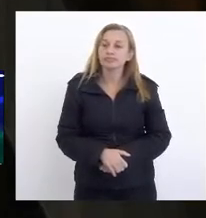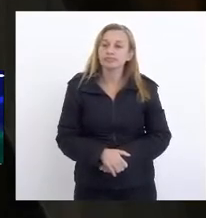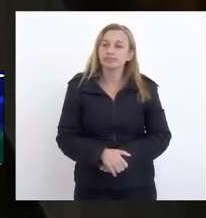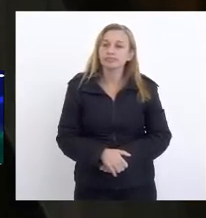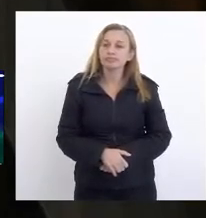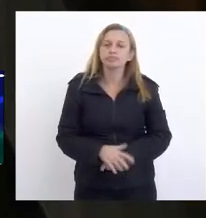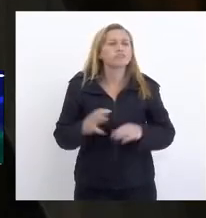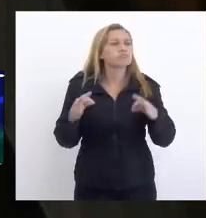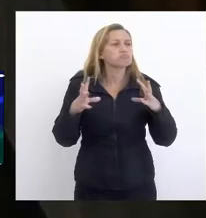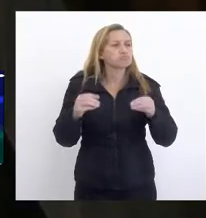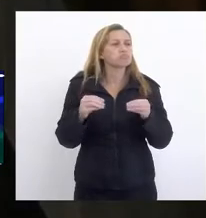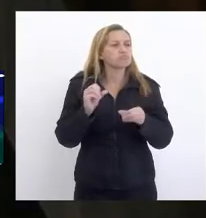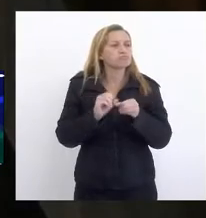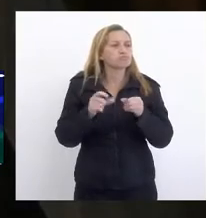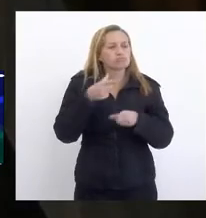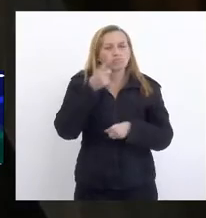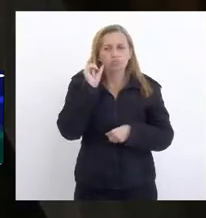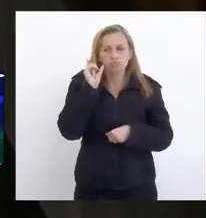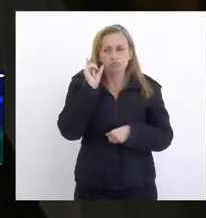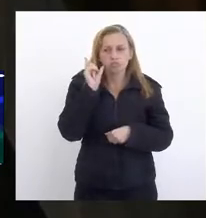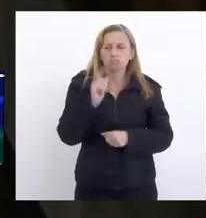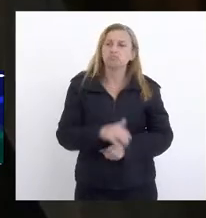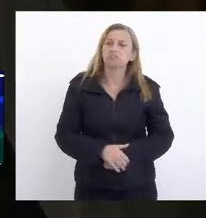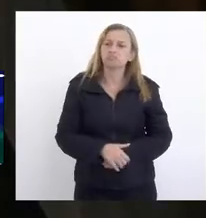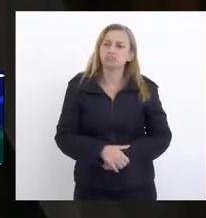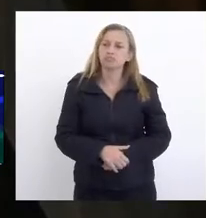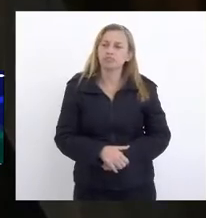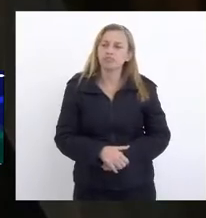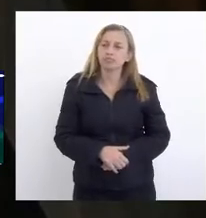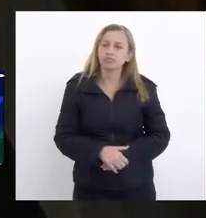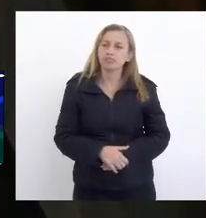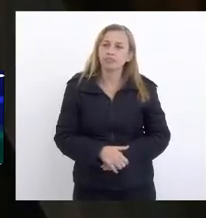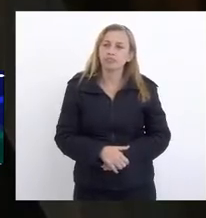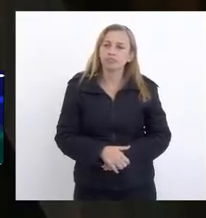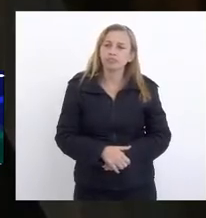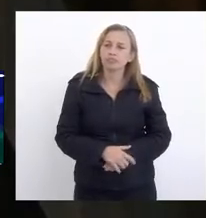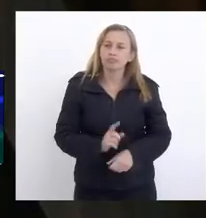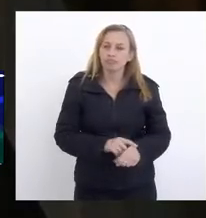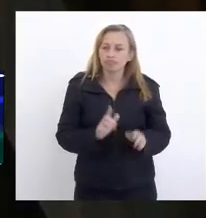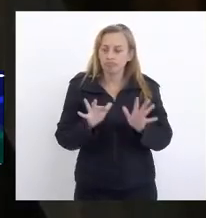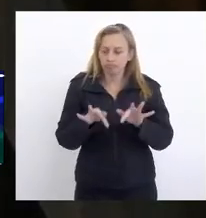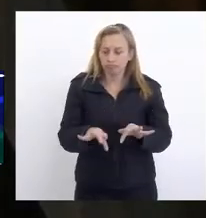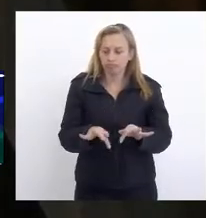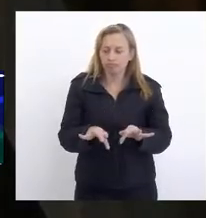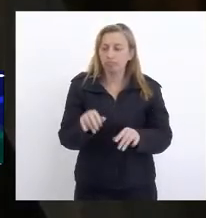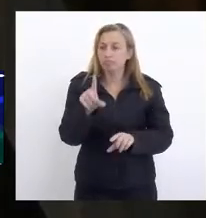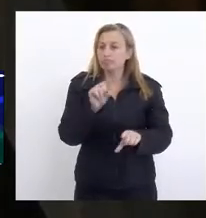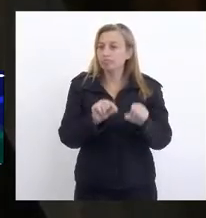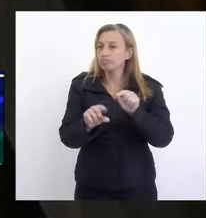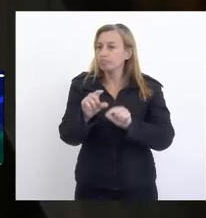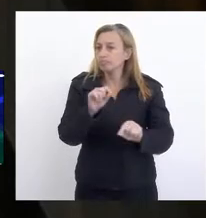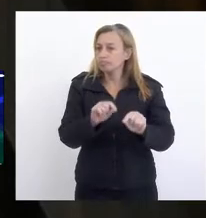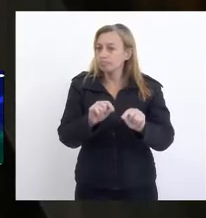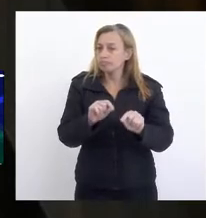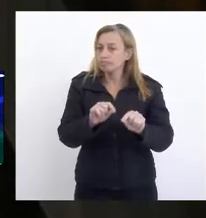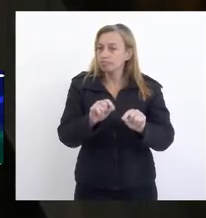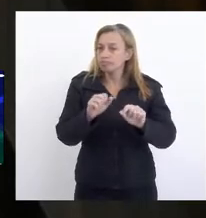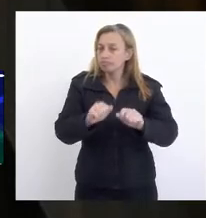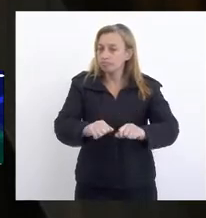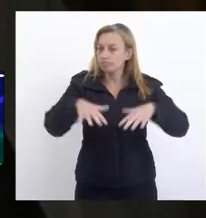Tudo que foi feito ontem, em fase final, será decidido pelo